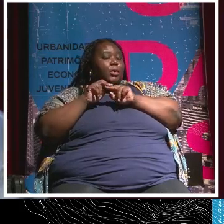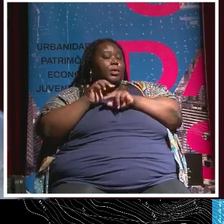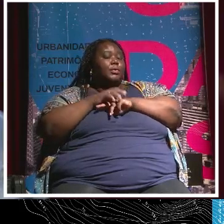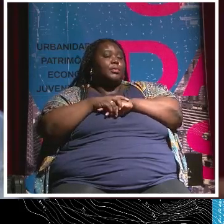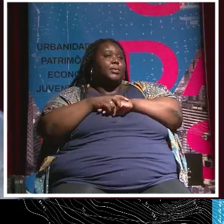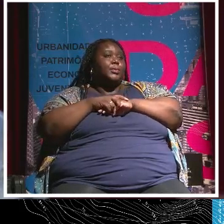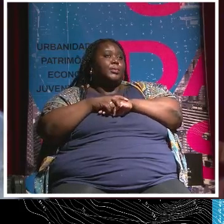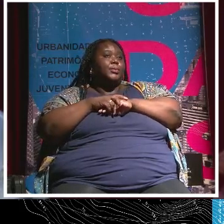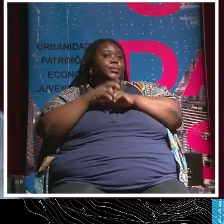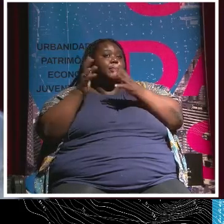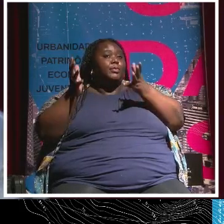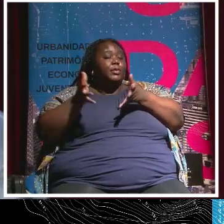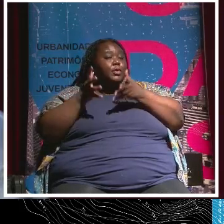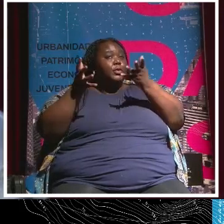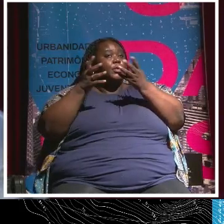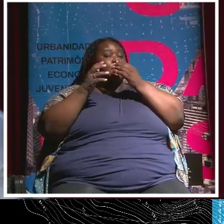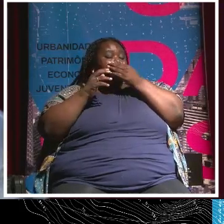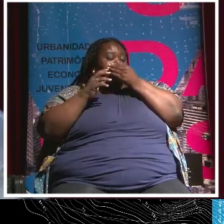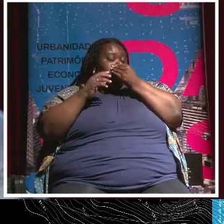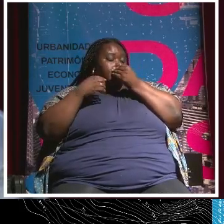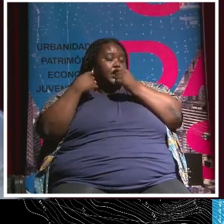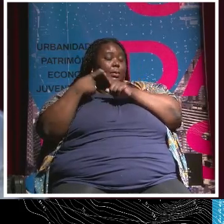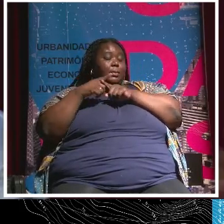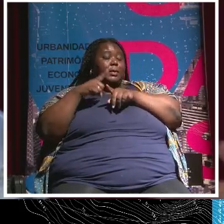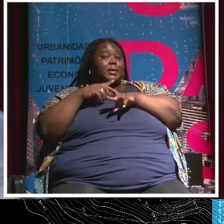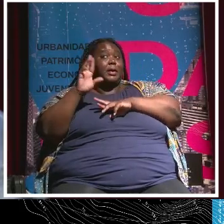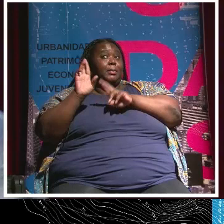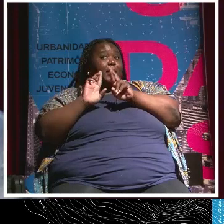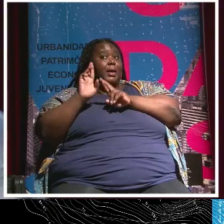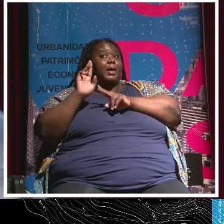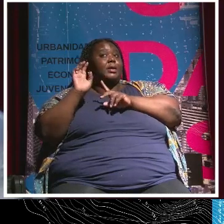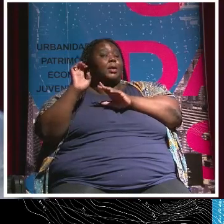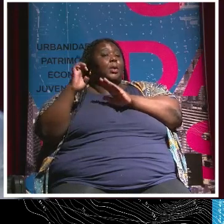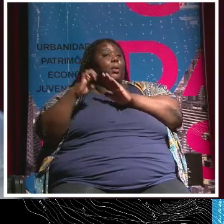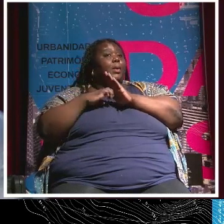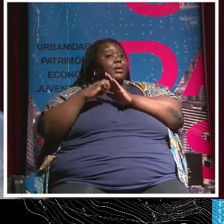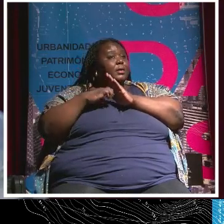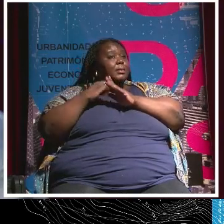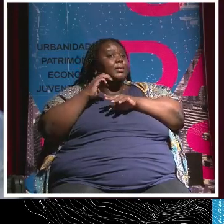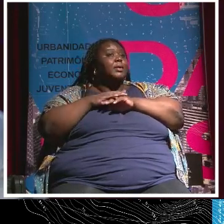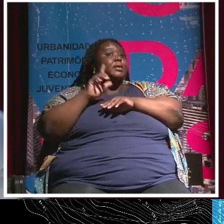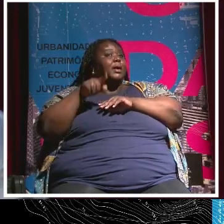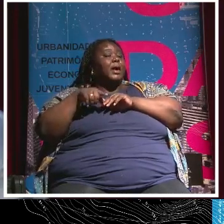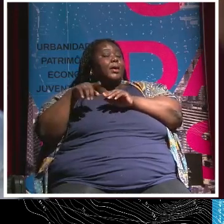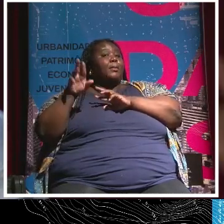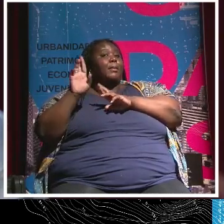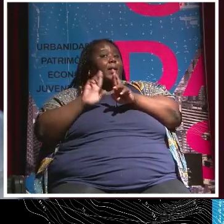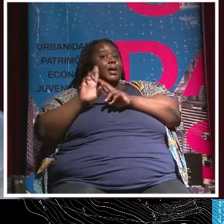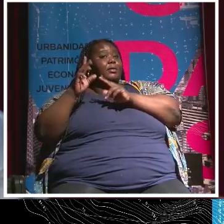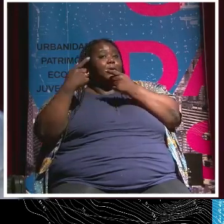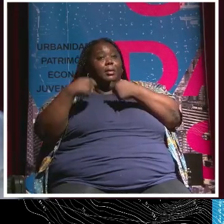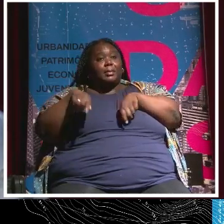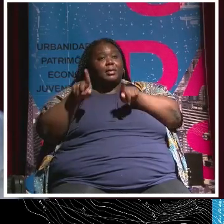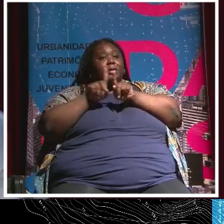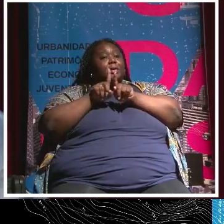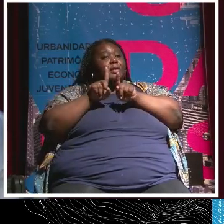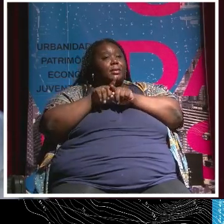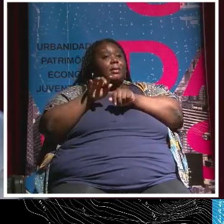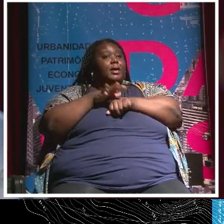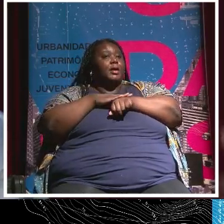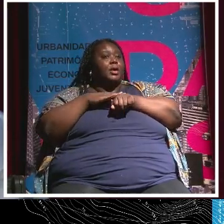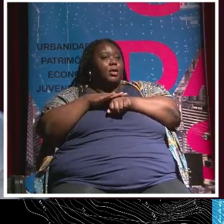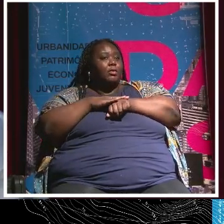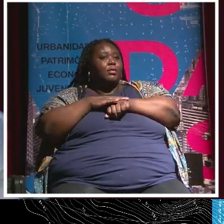do incentivo fiscal, porque você tem uma relação com as empresas, e essa relação com as empresas é uma relação que precisa também ser discutida